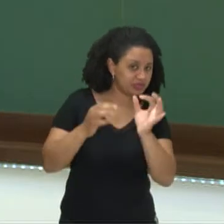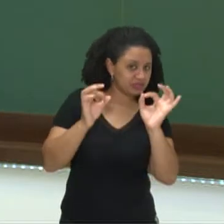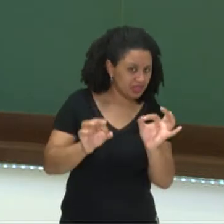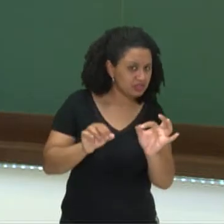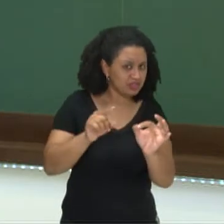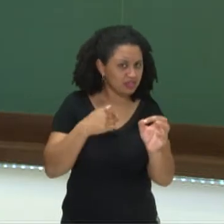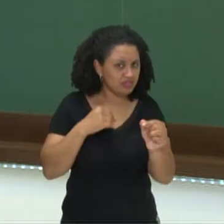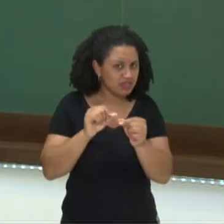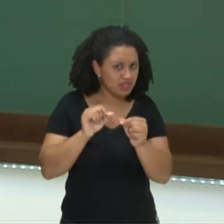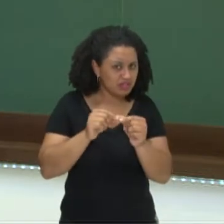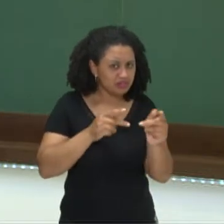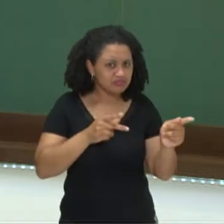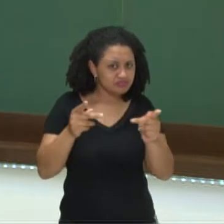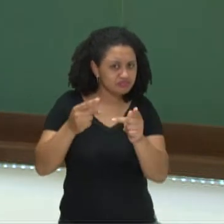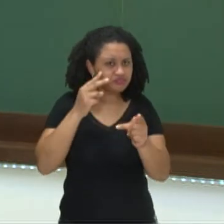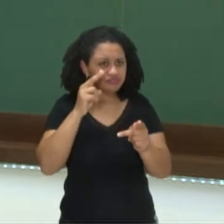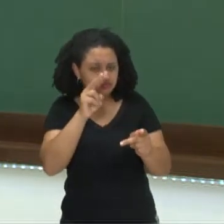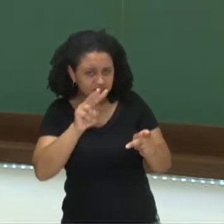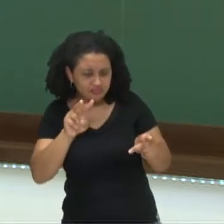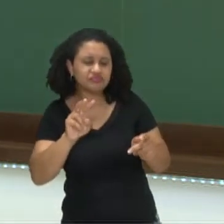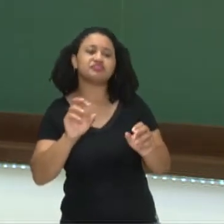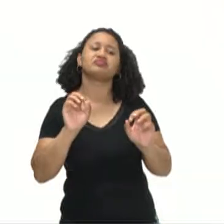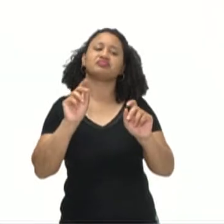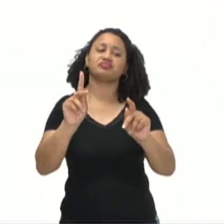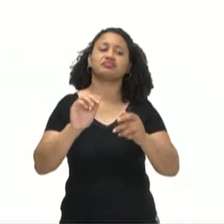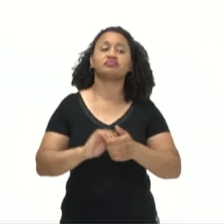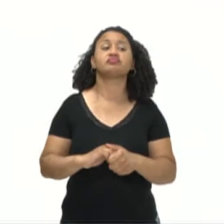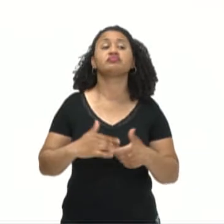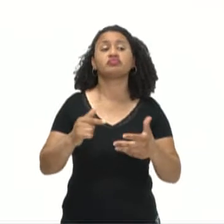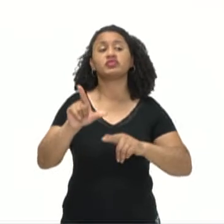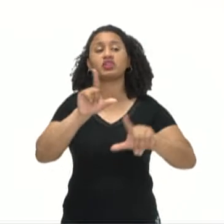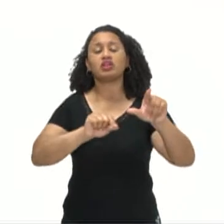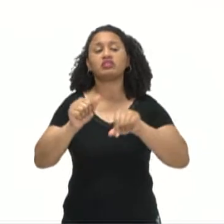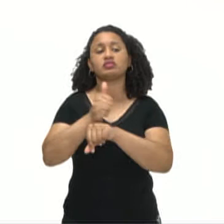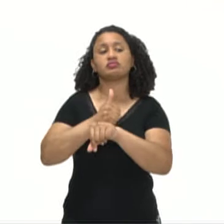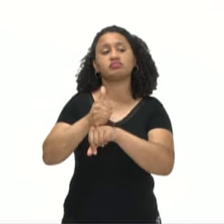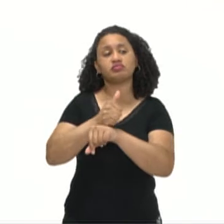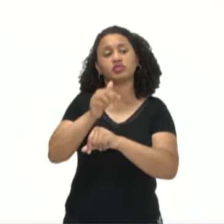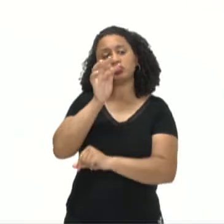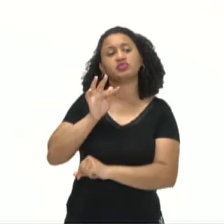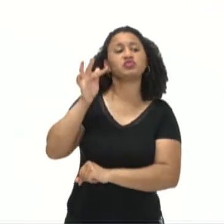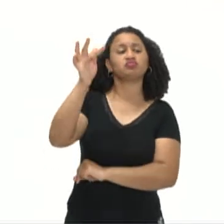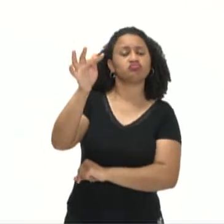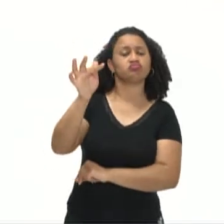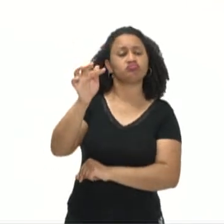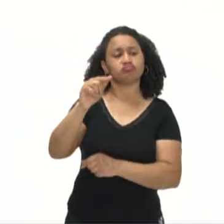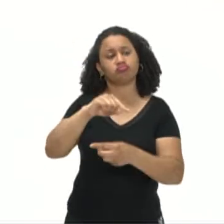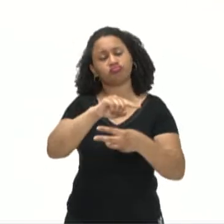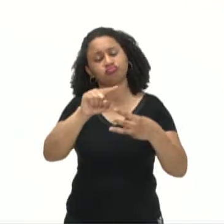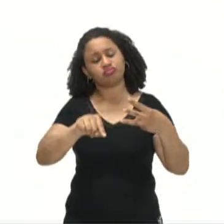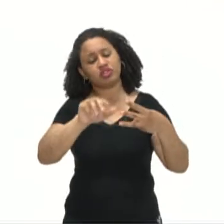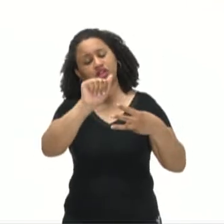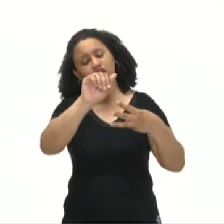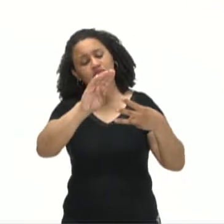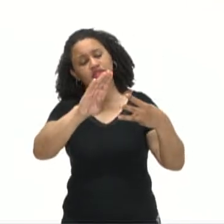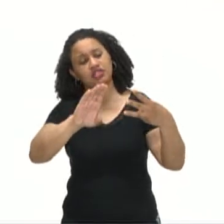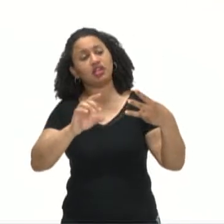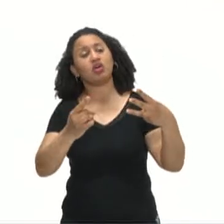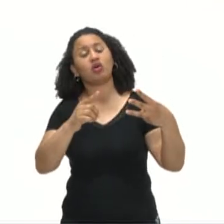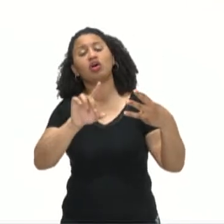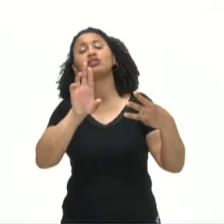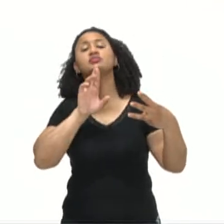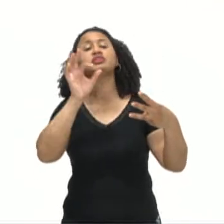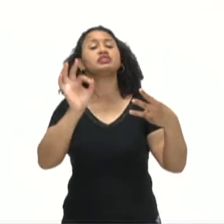Vai fazer, criança? Boa, isso aí. Então, sobre as escolhas profissionais para o futuro, dentre as três alternativas, qual a